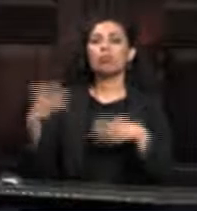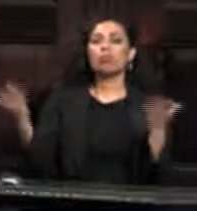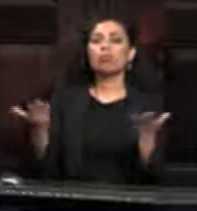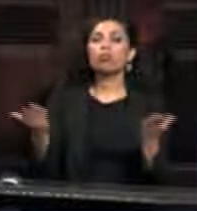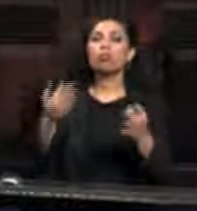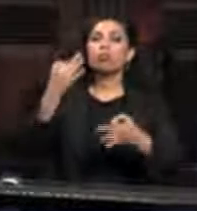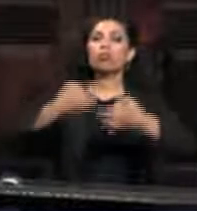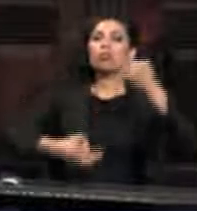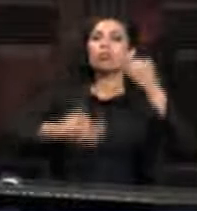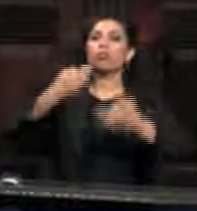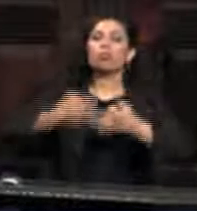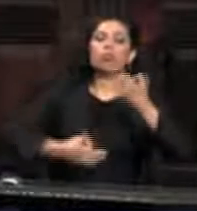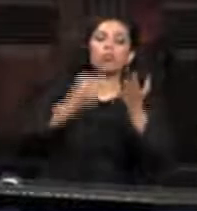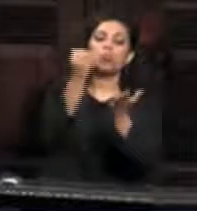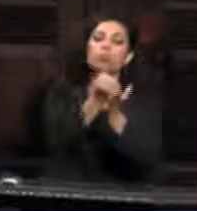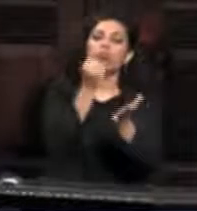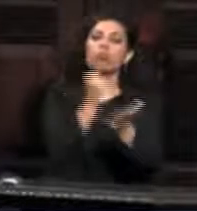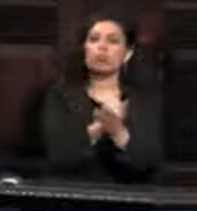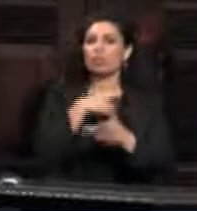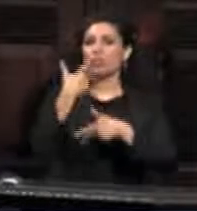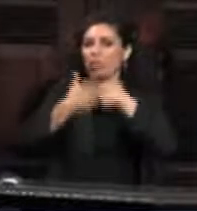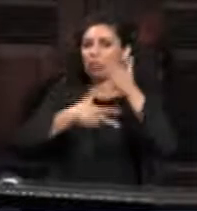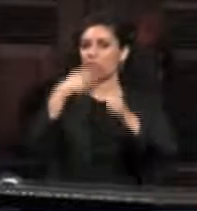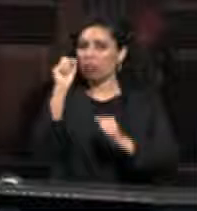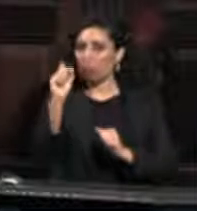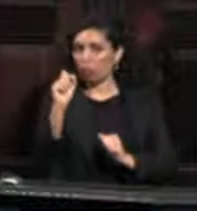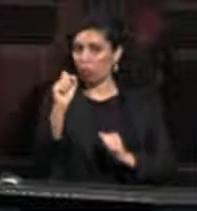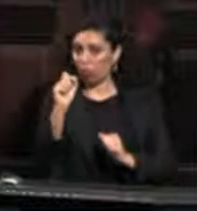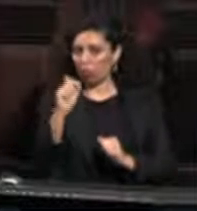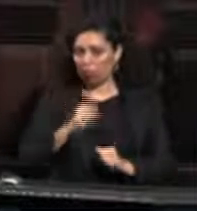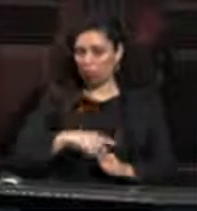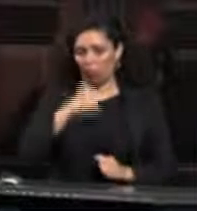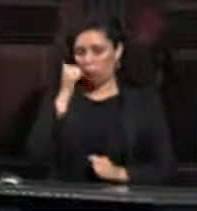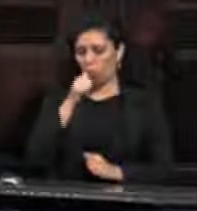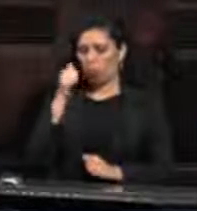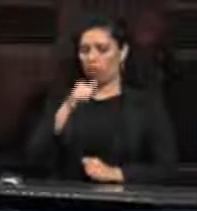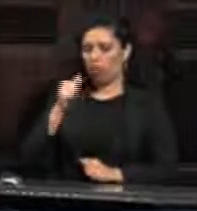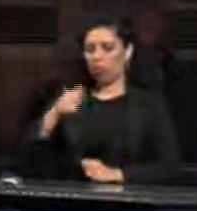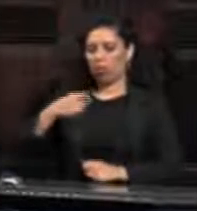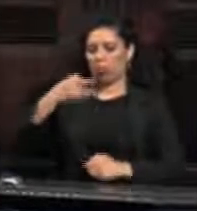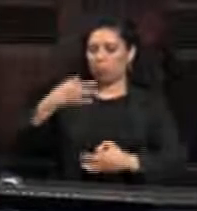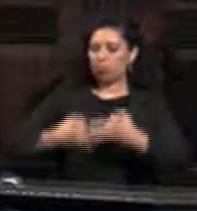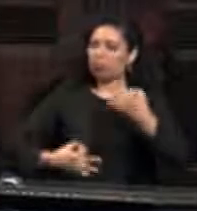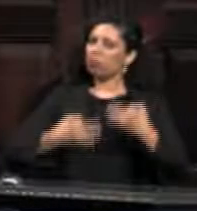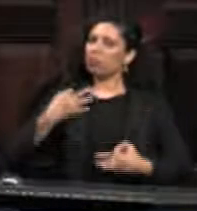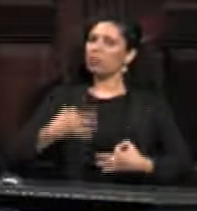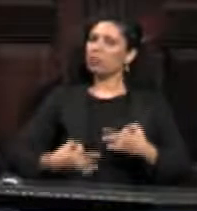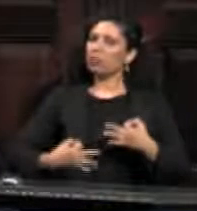Uma sentença judicial da juíza doutora,